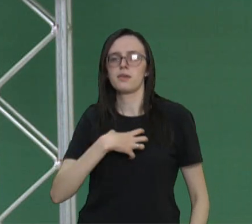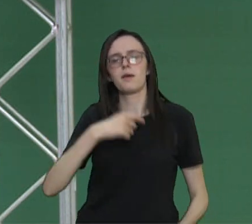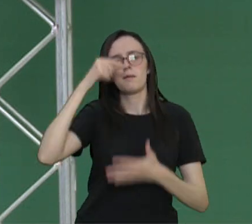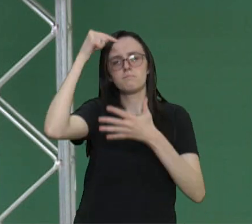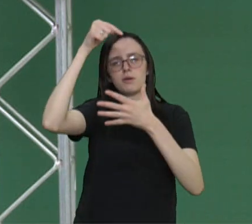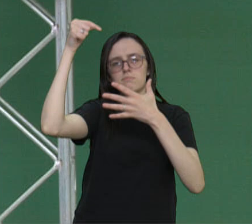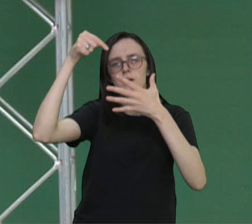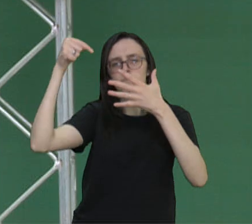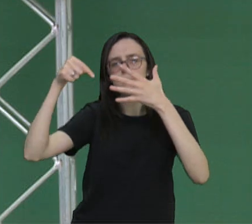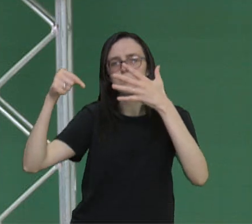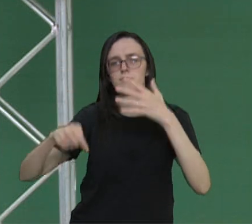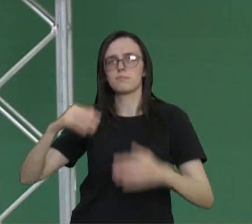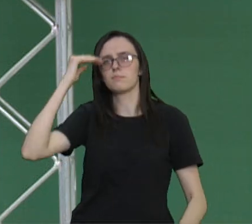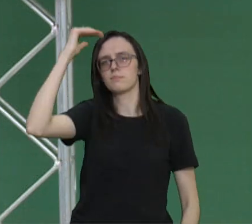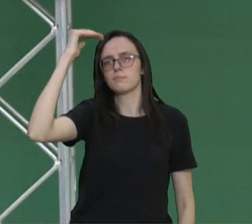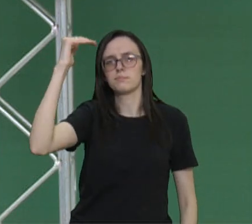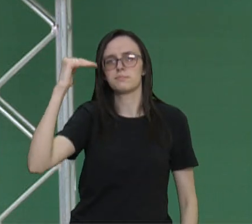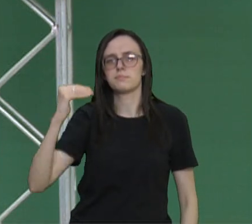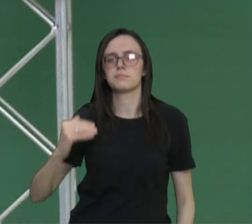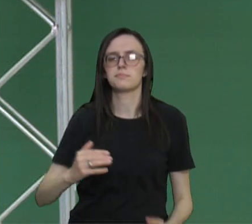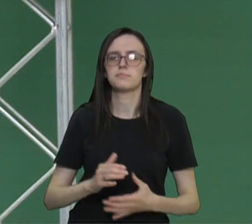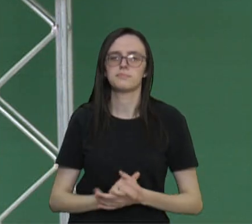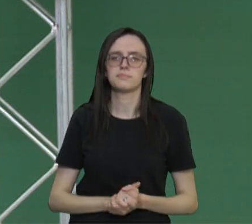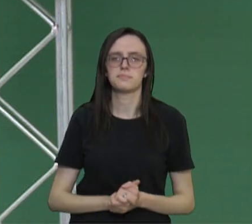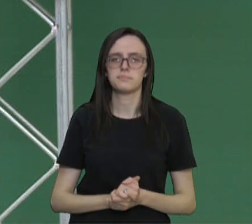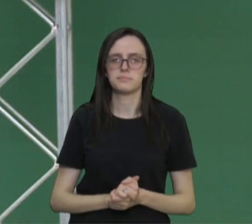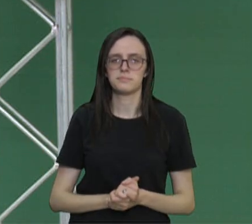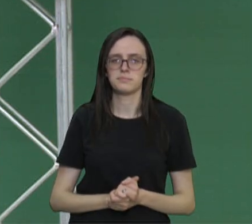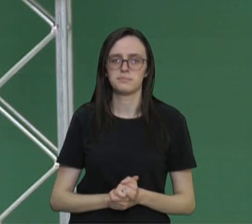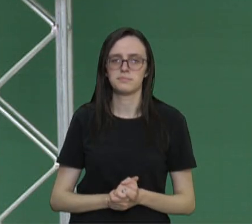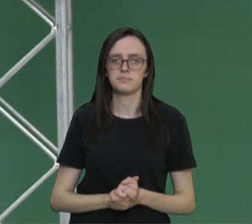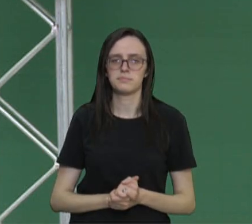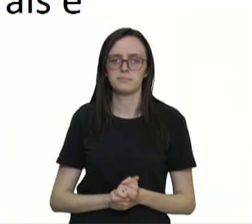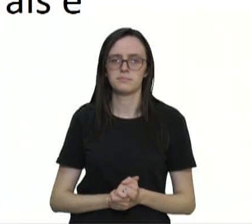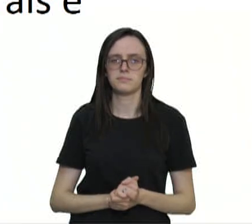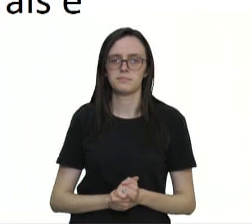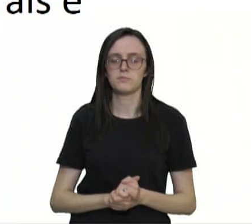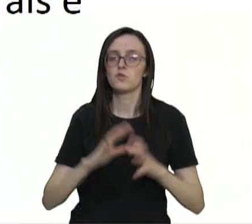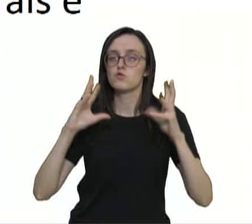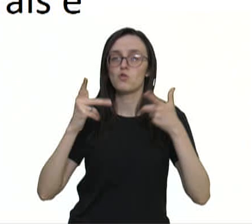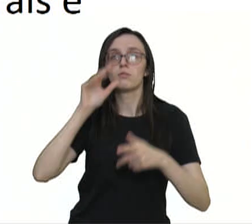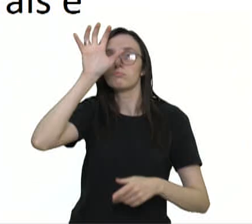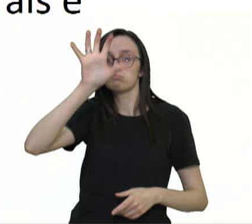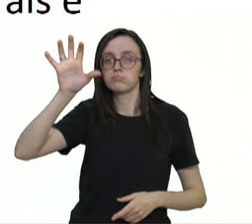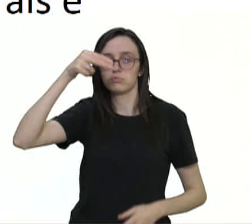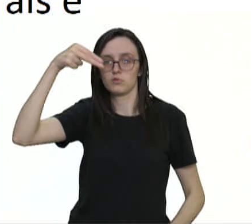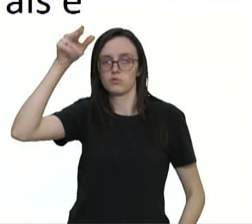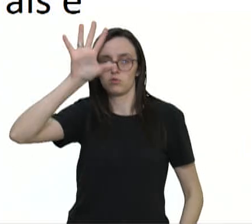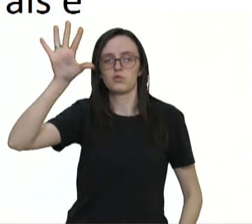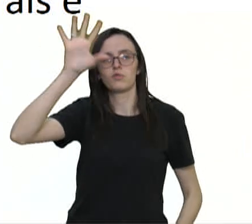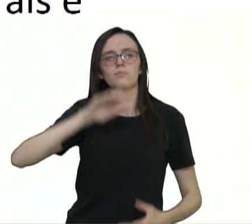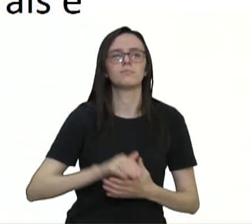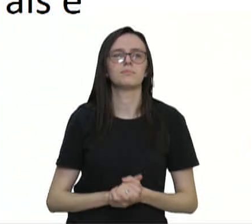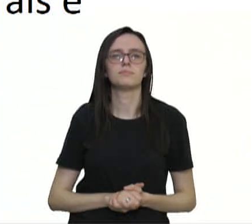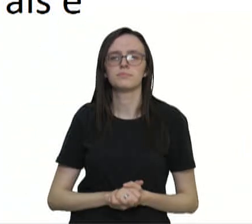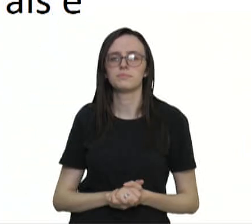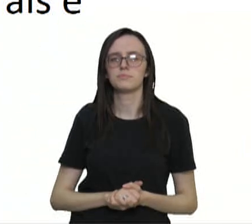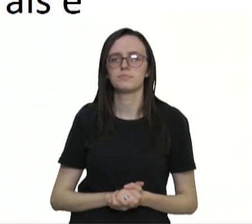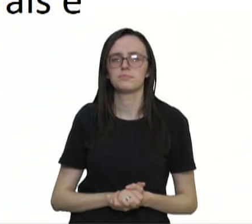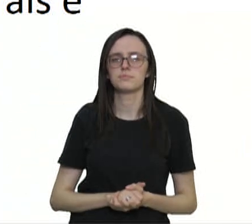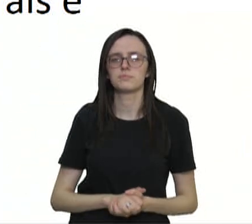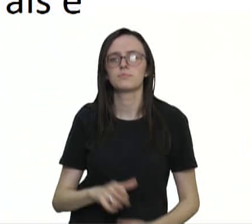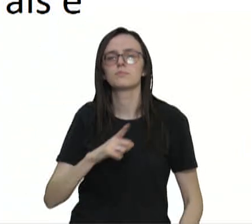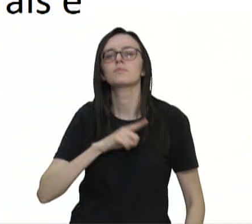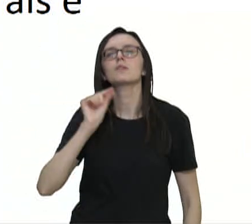Maranhão, Piauí, Ceará, Rio Grande do Norte, Paraíba, Pernambuco, Alagoas, Sergipe, toda essa região Nordeste. Aqui nós temos